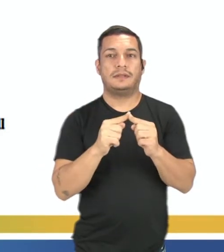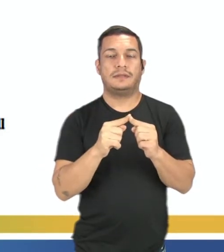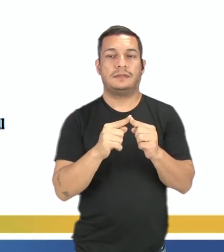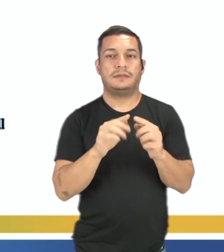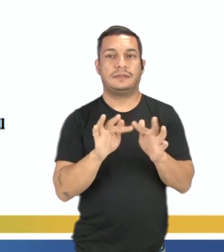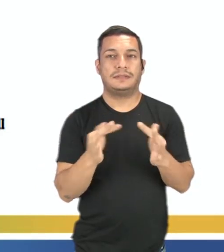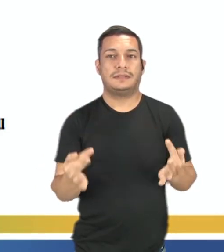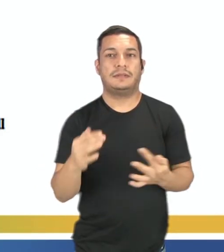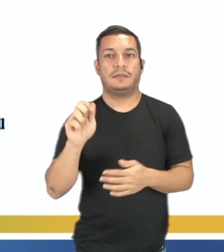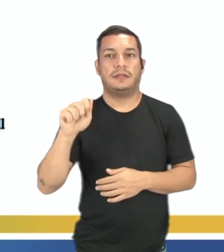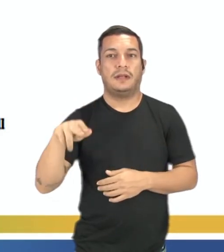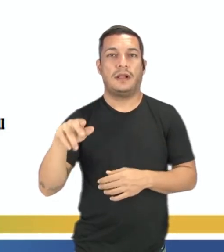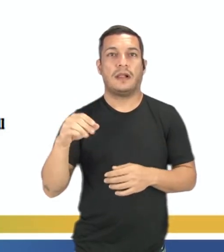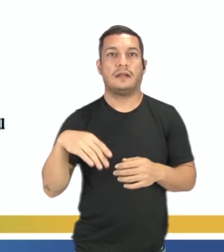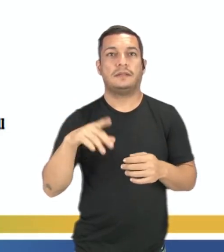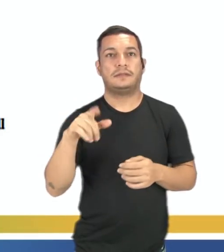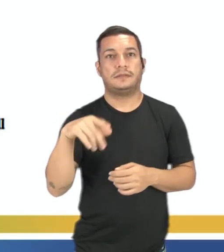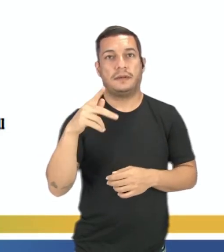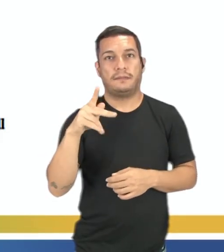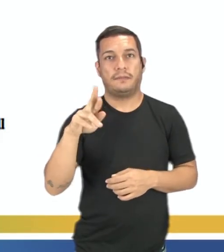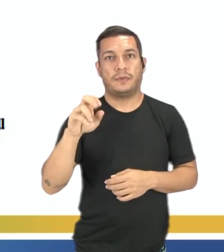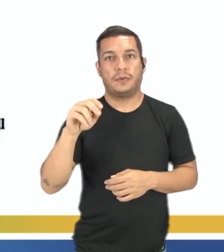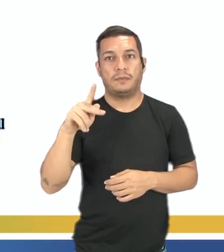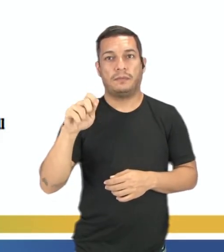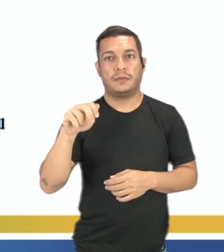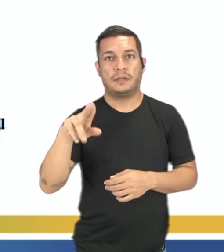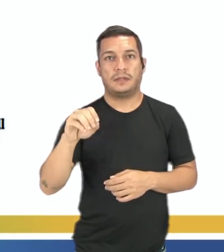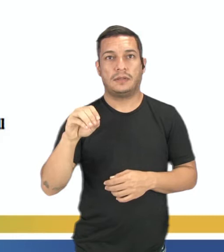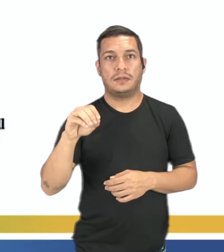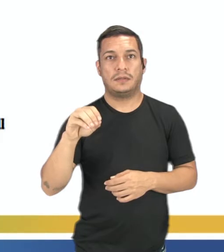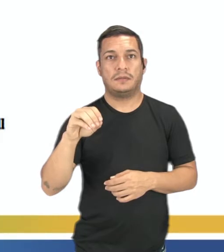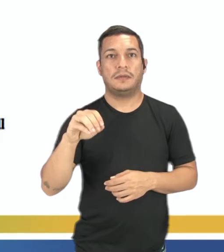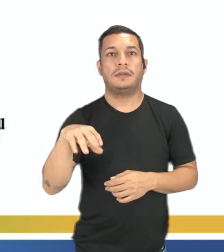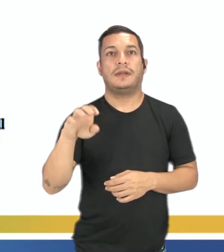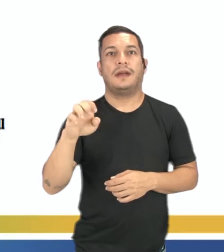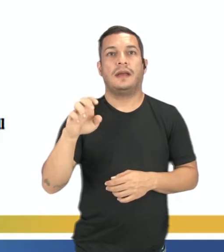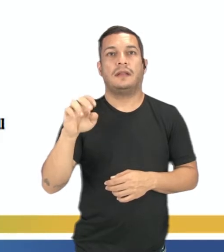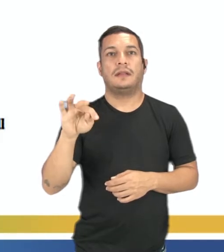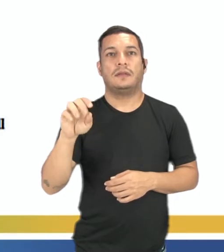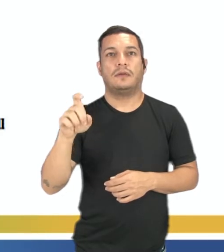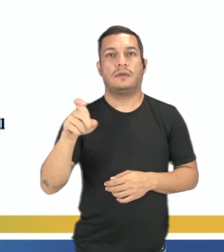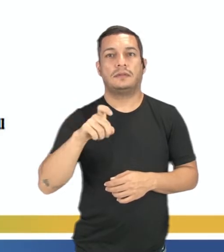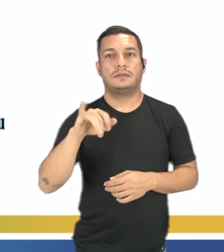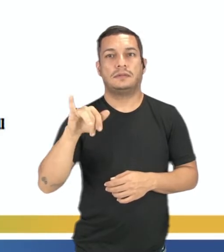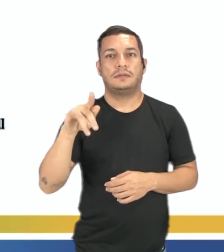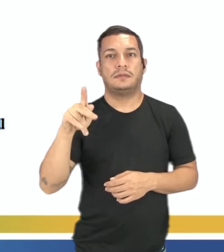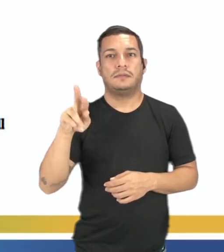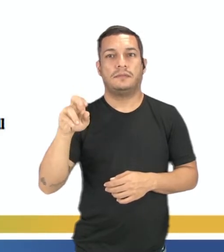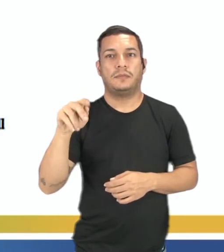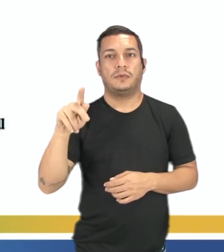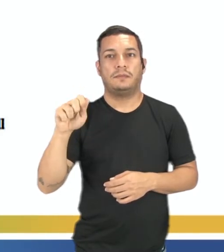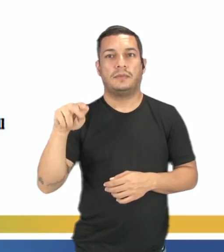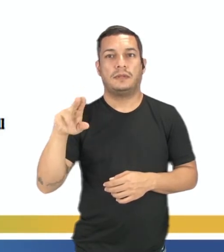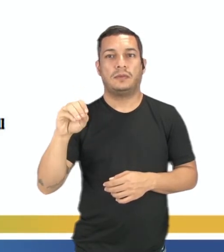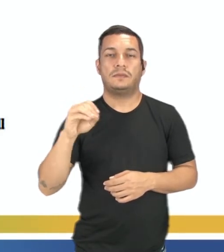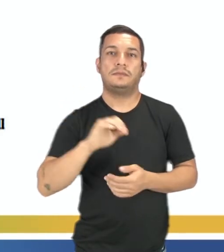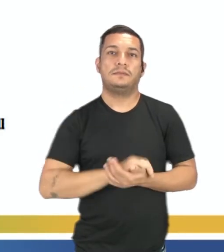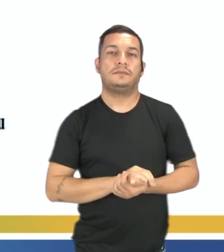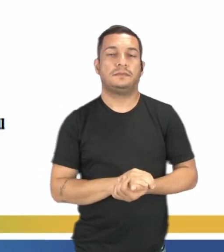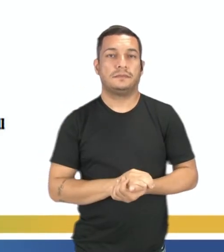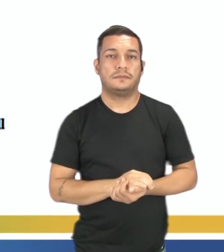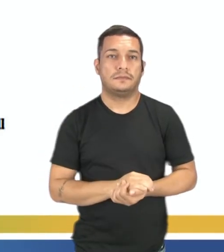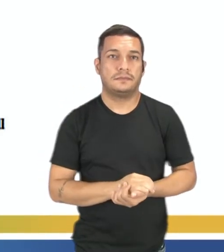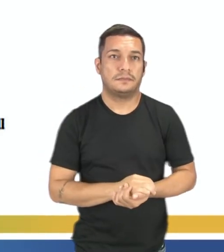hum hidrocarboneto ó propano então fica é talks propano tá aqui o nome é tóxico